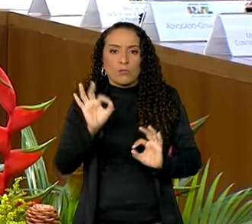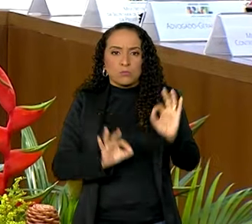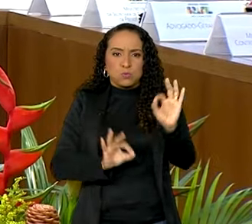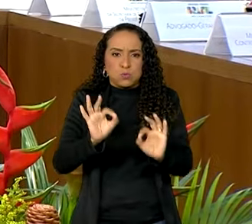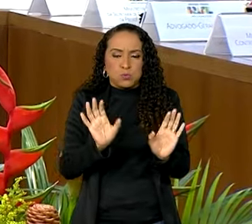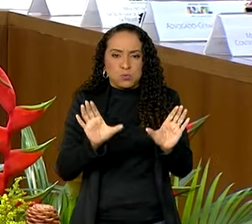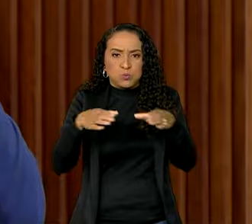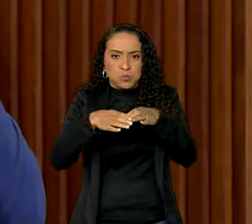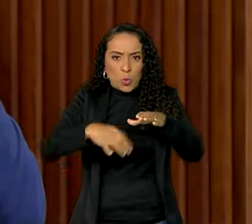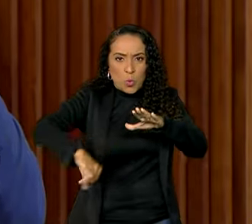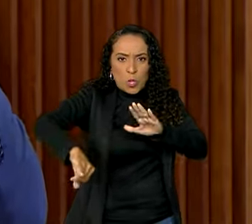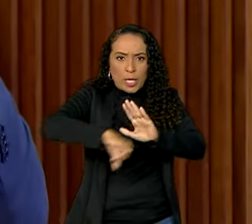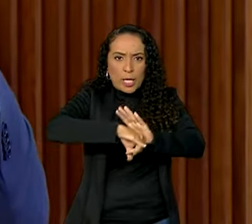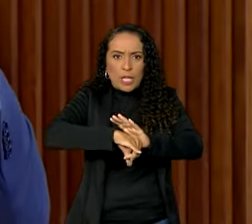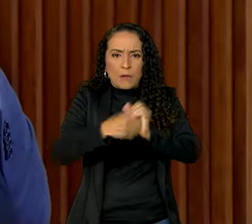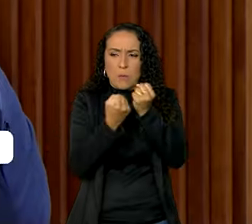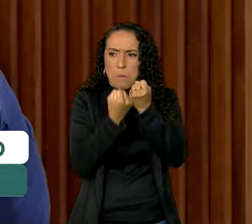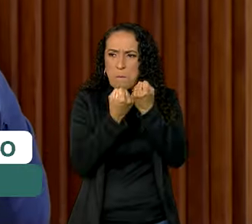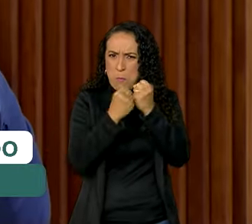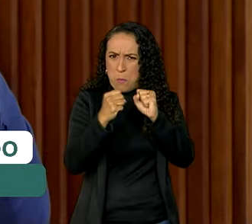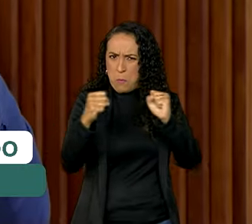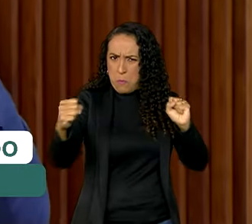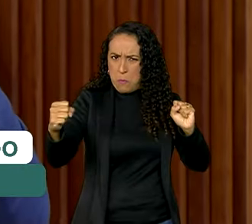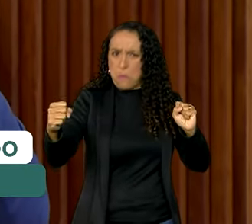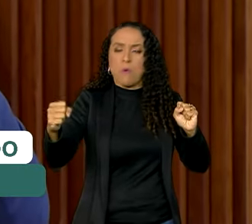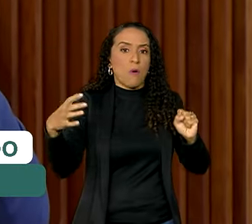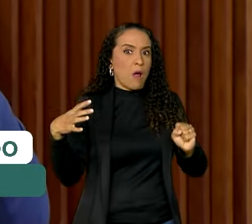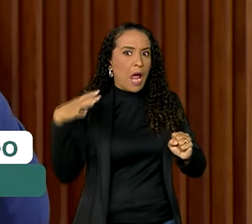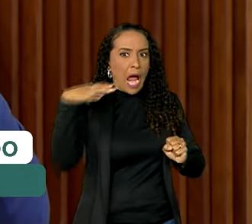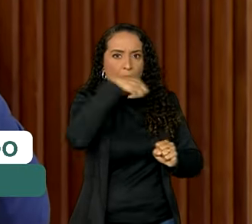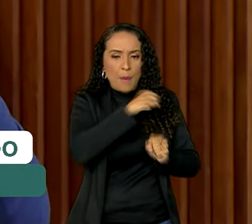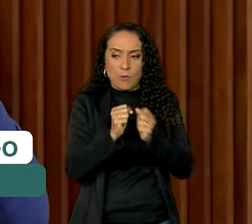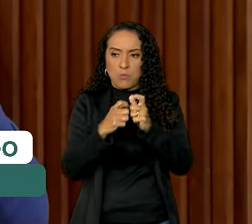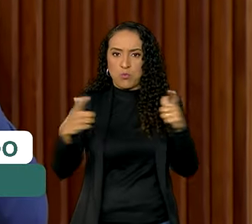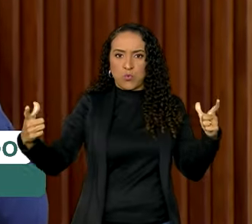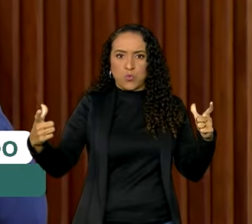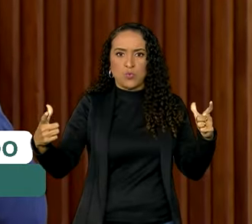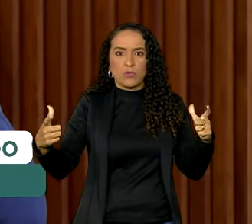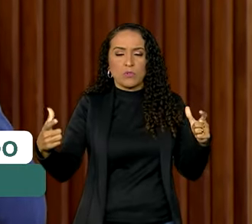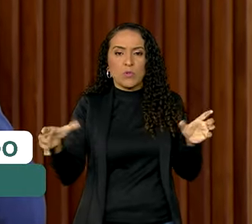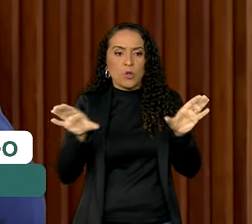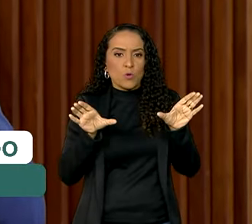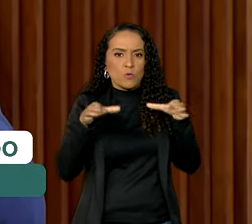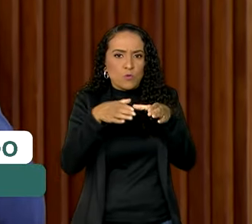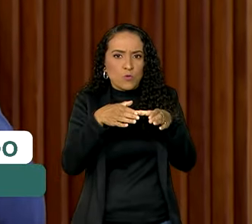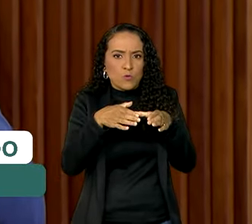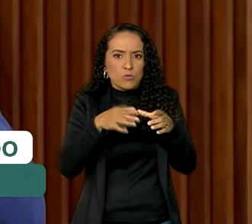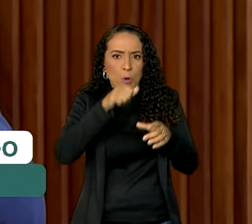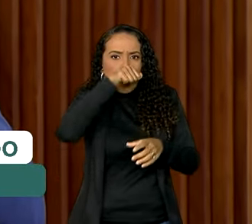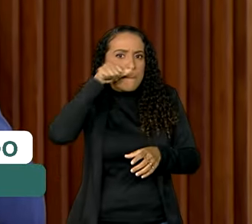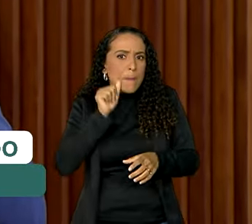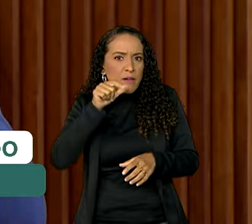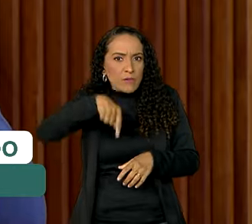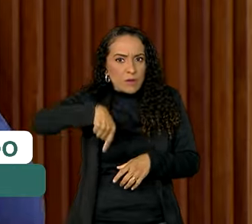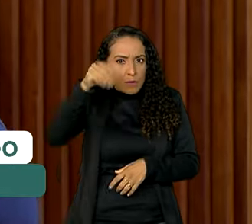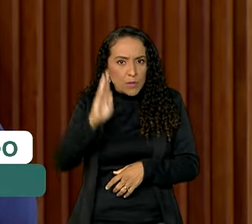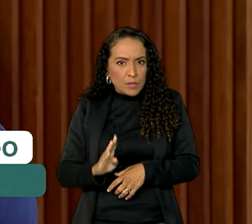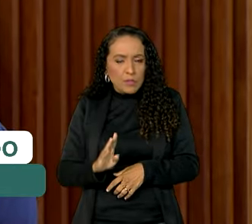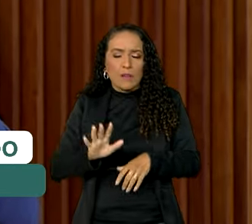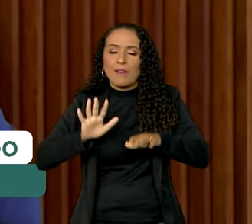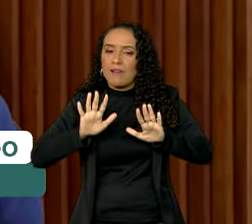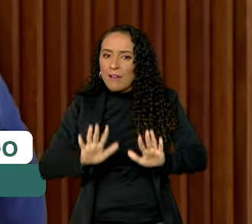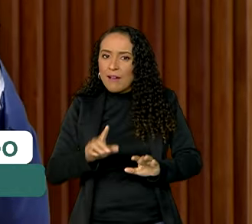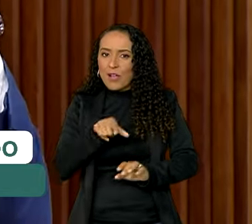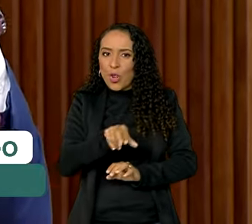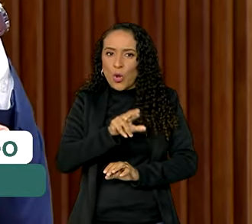organização criminosa que ganha contornos rápidos de organização mafiosa no Brasil, já que